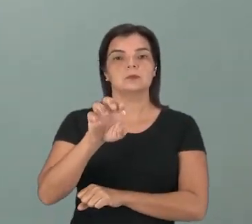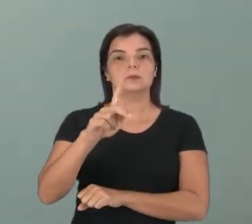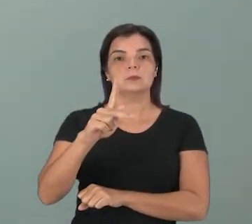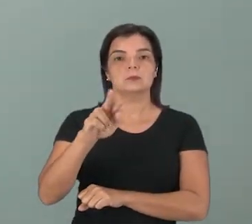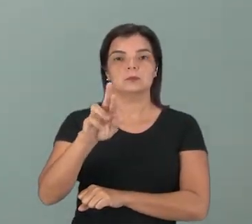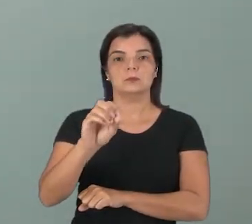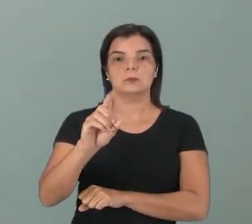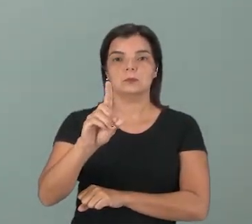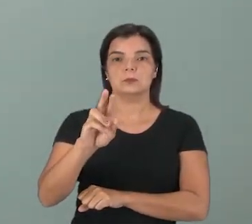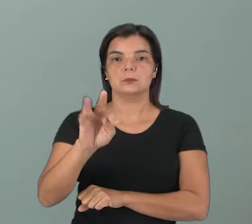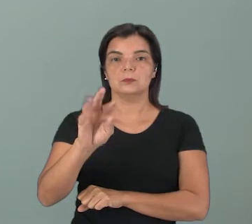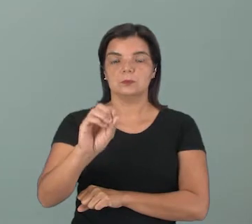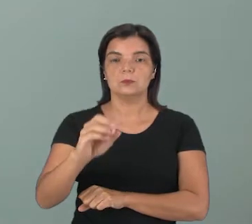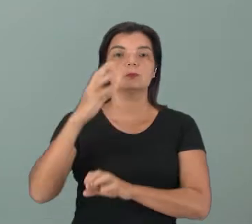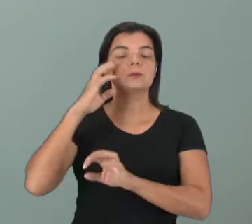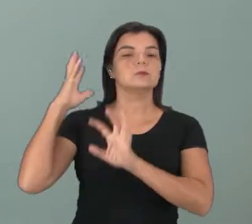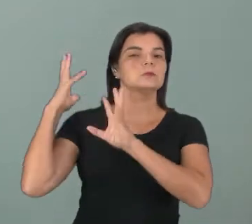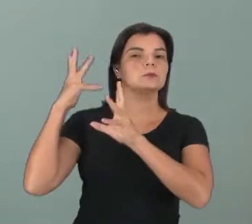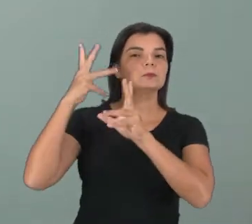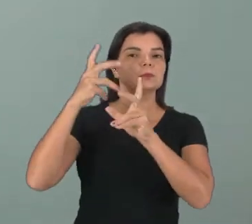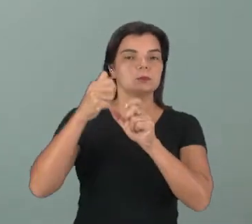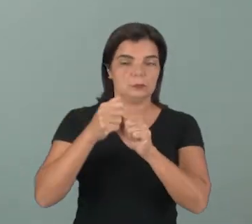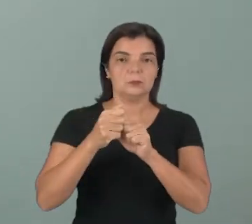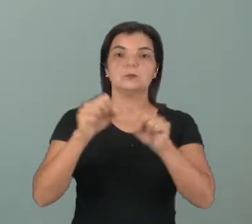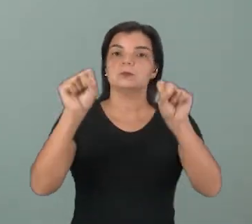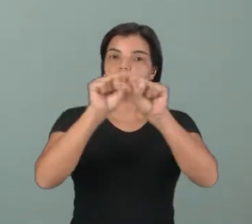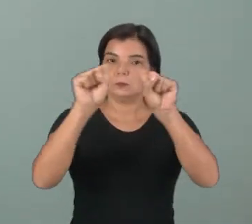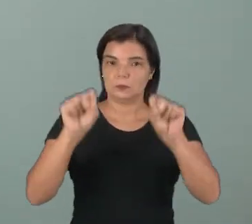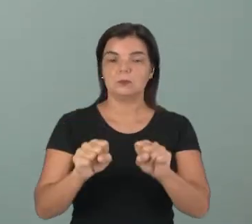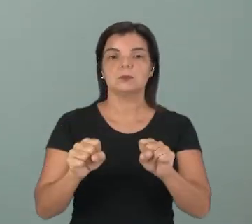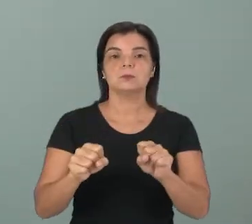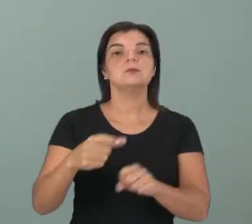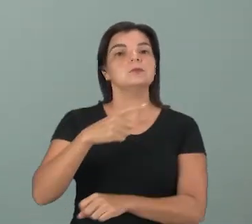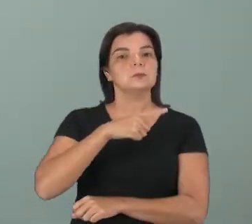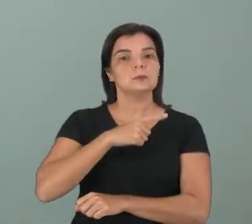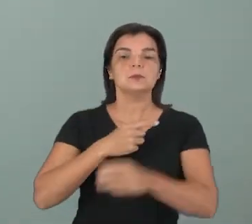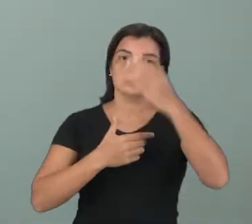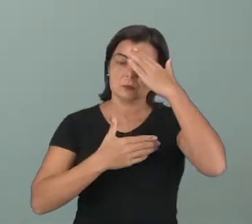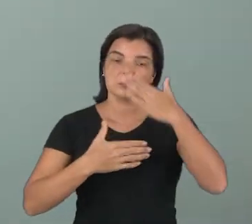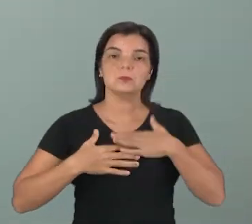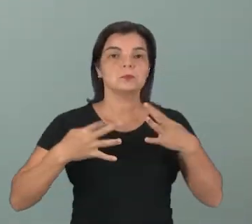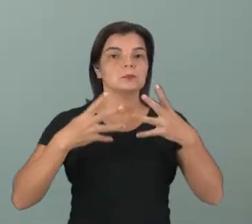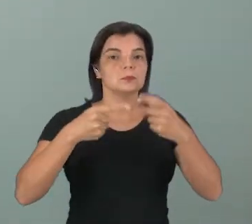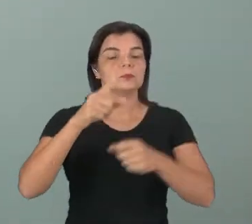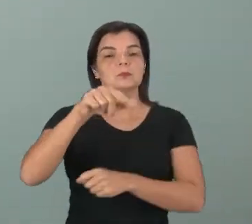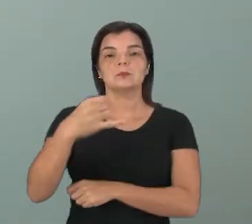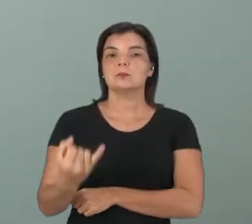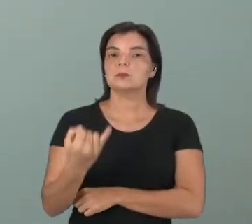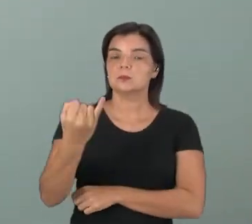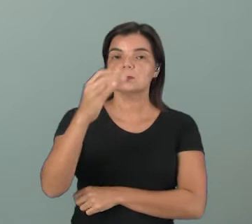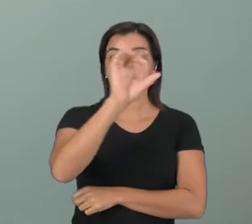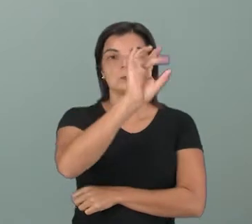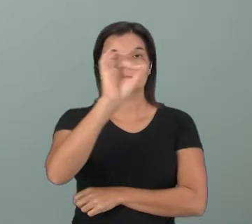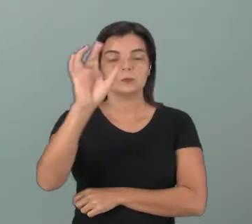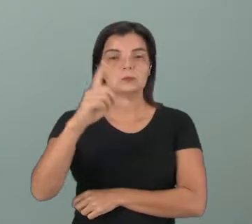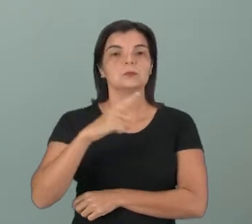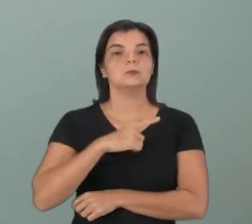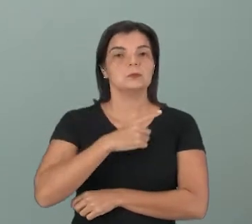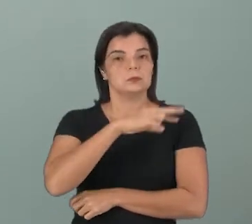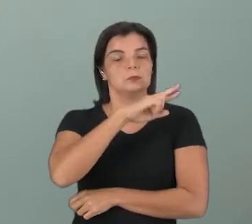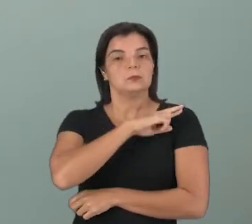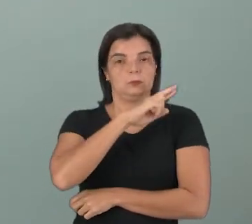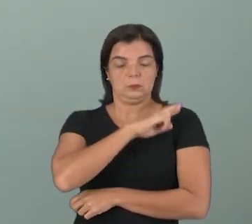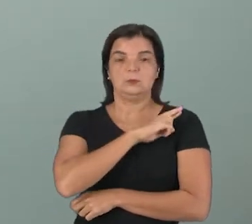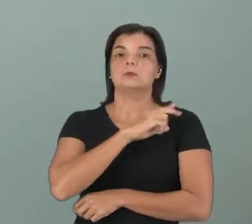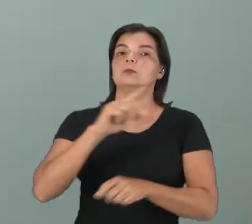lembre que a gente fez uma retomada sobre os sistemas que compõem o nosso corpo. E todos os sistemas são importantes porque cada um vai ter uma função a